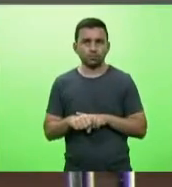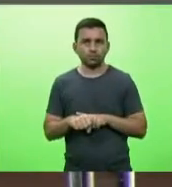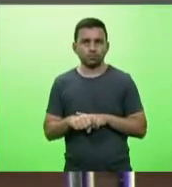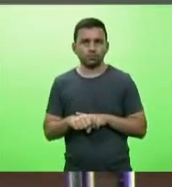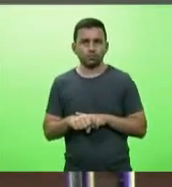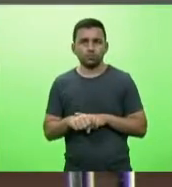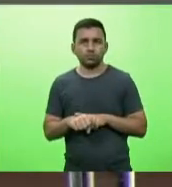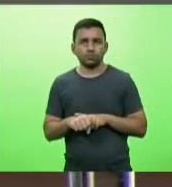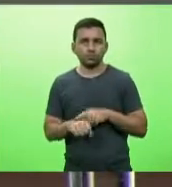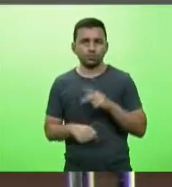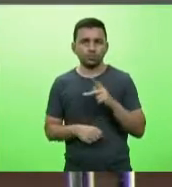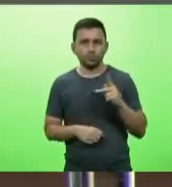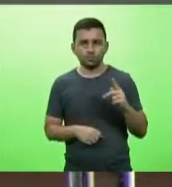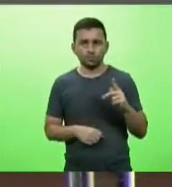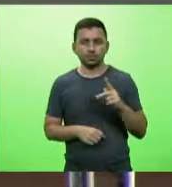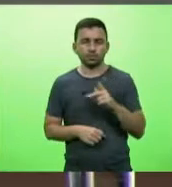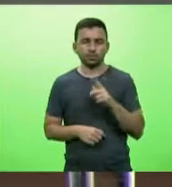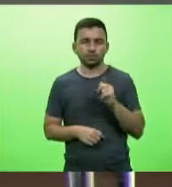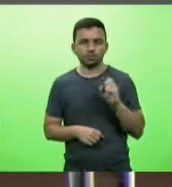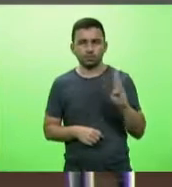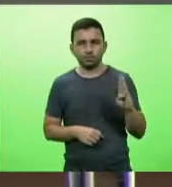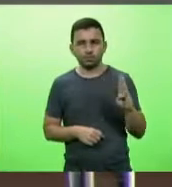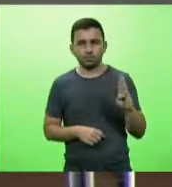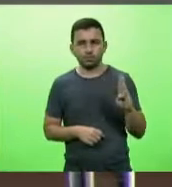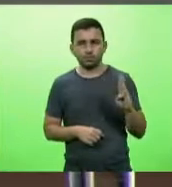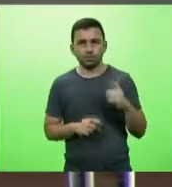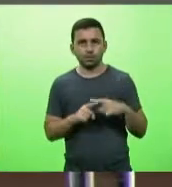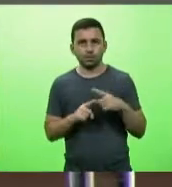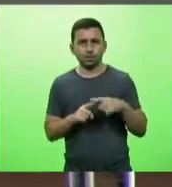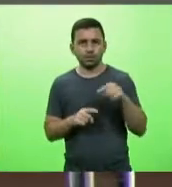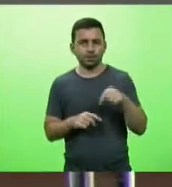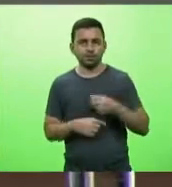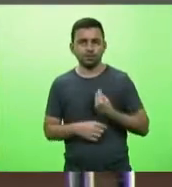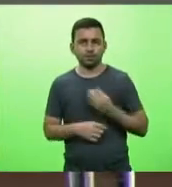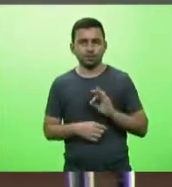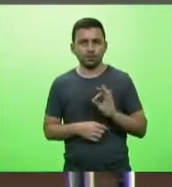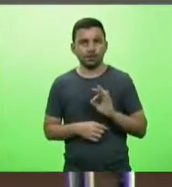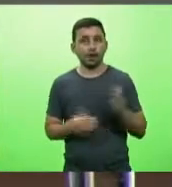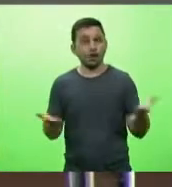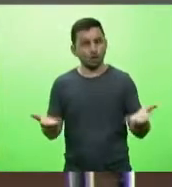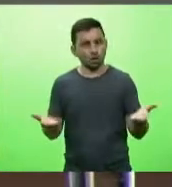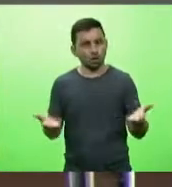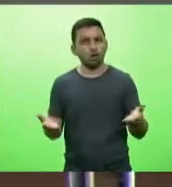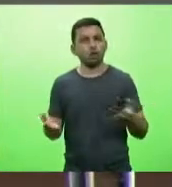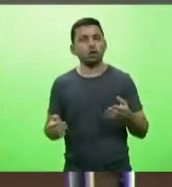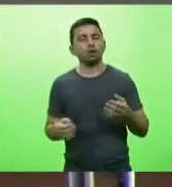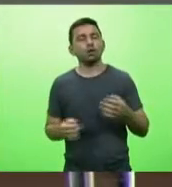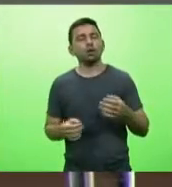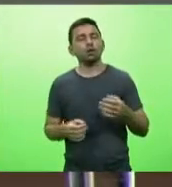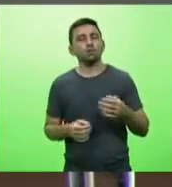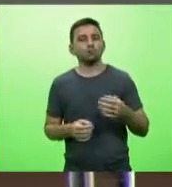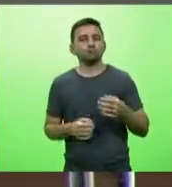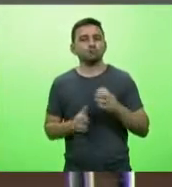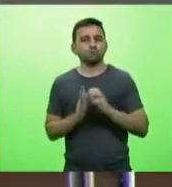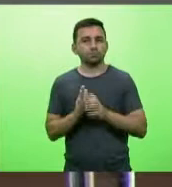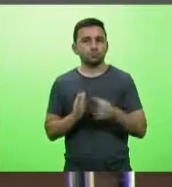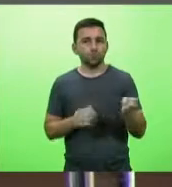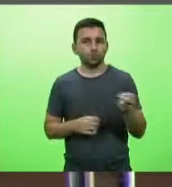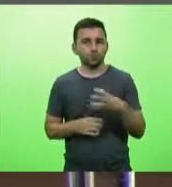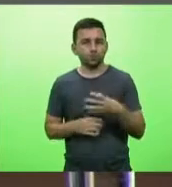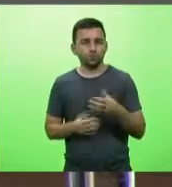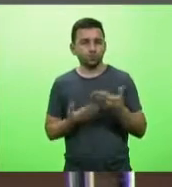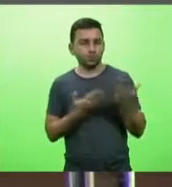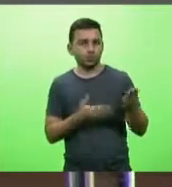partido do PP e do PSB, porque não estava agora aqui, então agora o Partido Novo vai ceder o tempo para que o líder